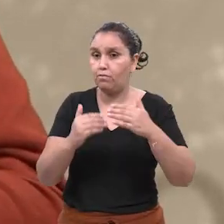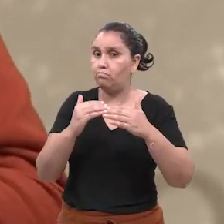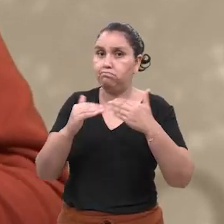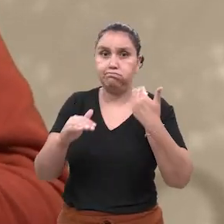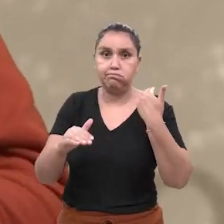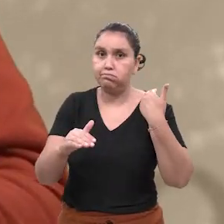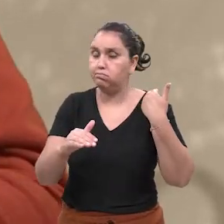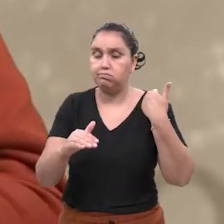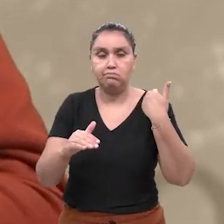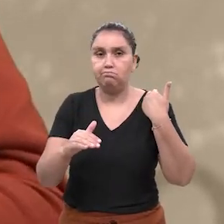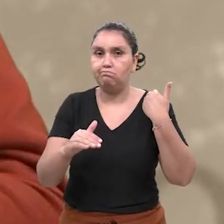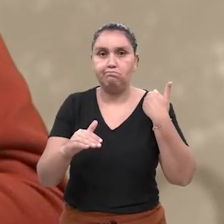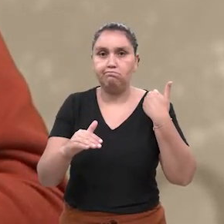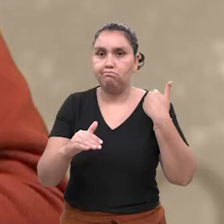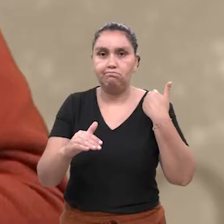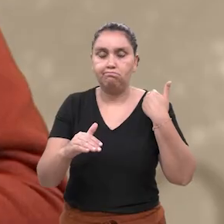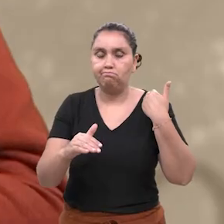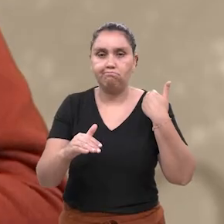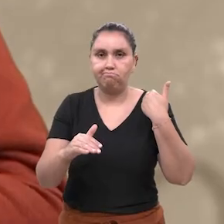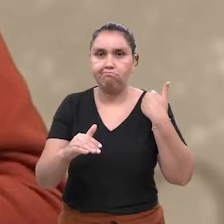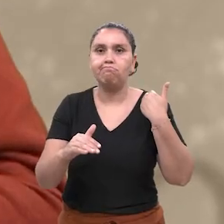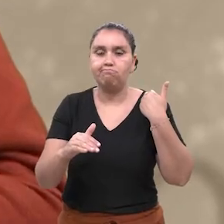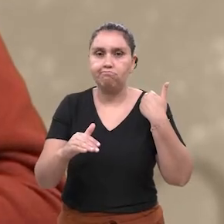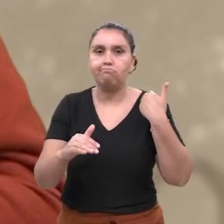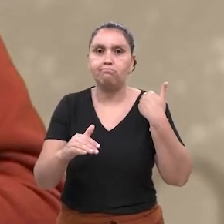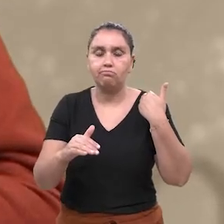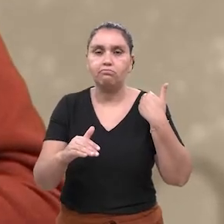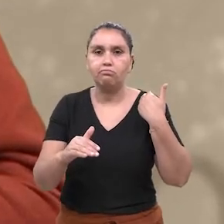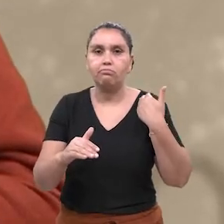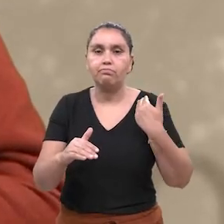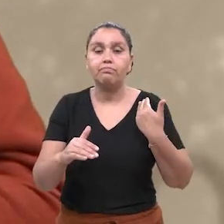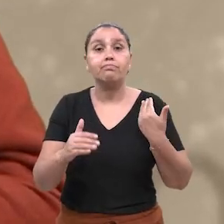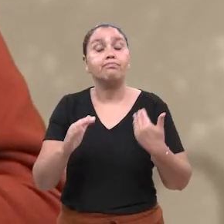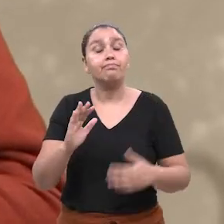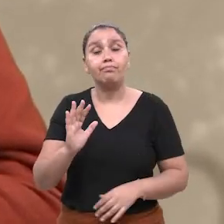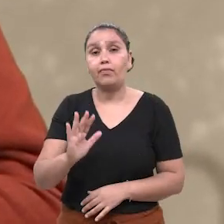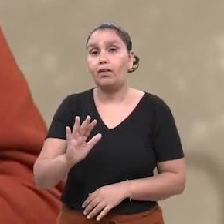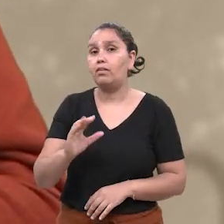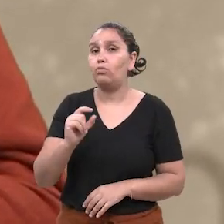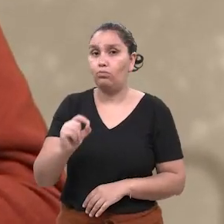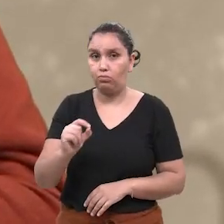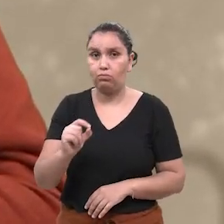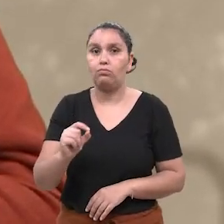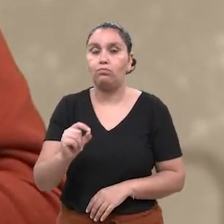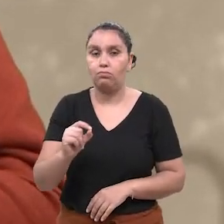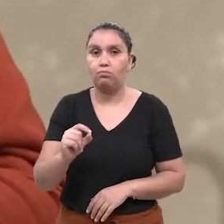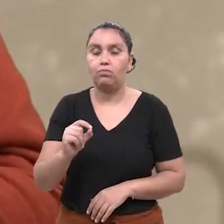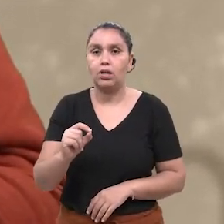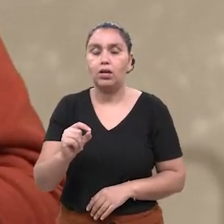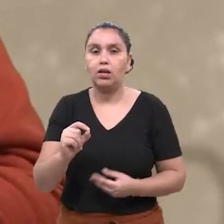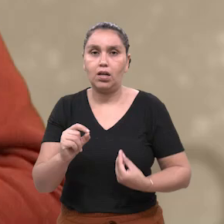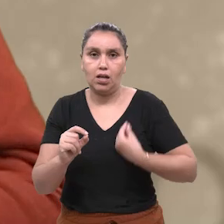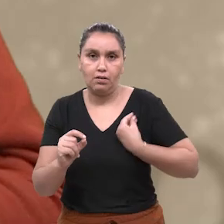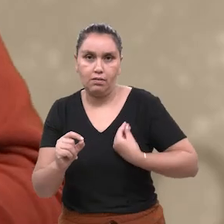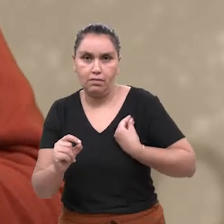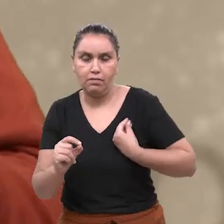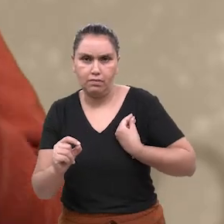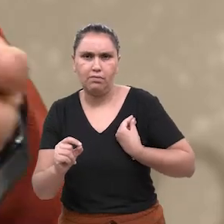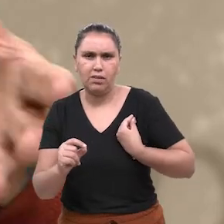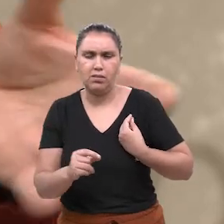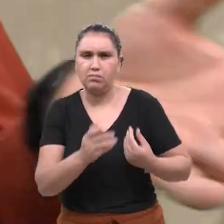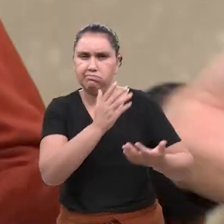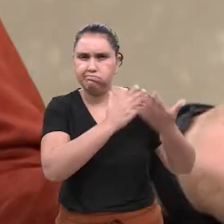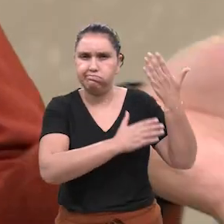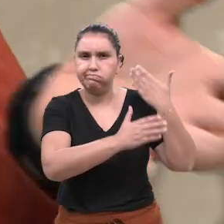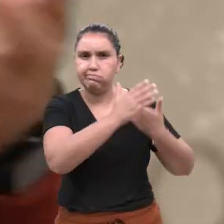que divergiam da decisão do qual a gente estava tomando na época. Mas a gente, sabendo de onde a gente veio, Cris, eu